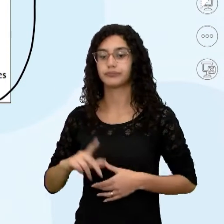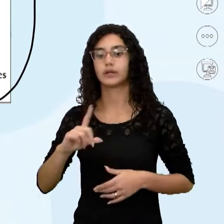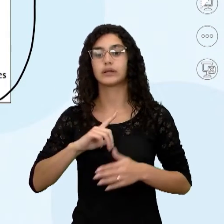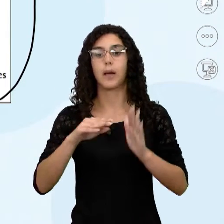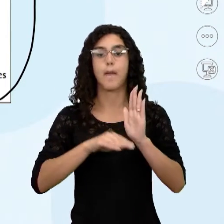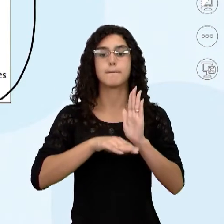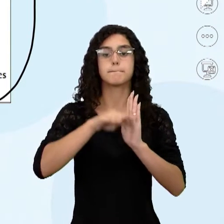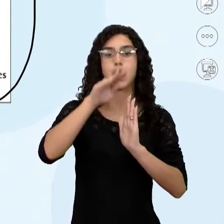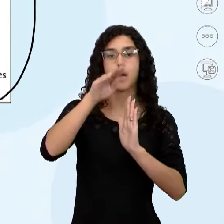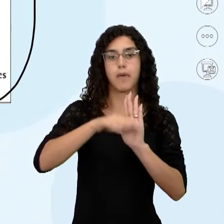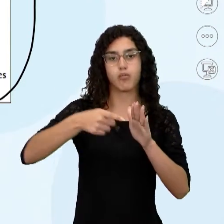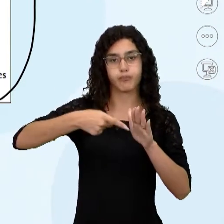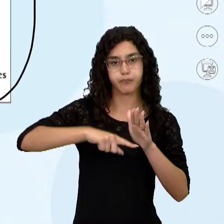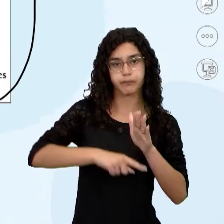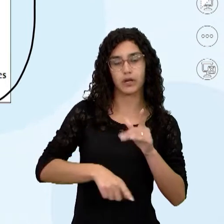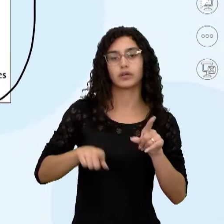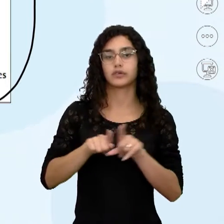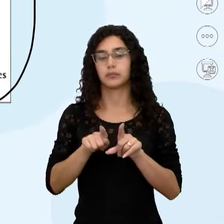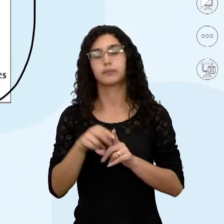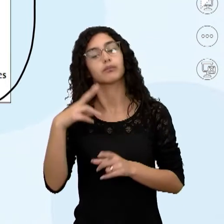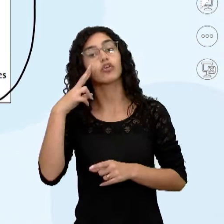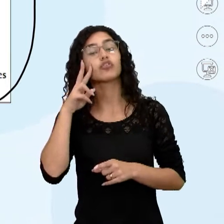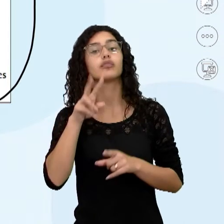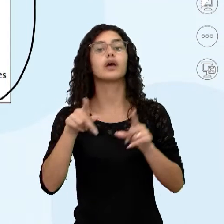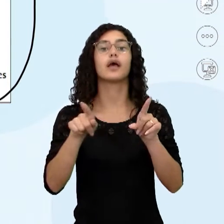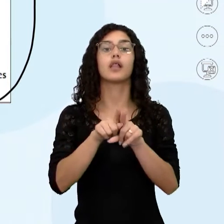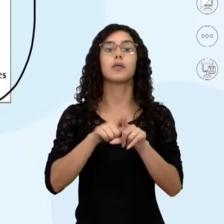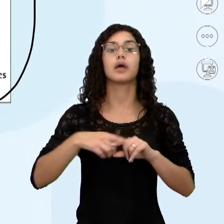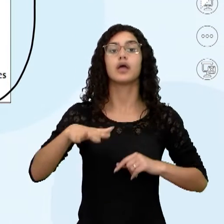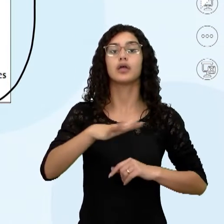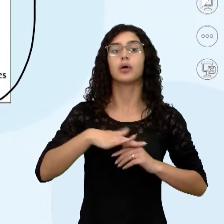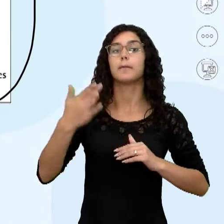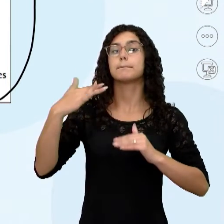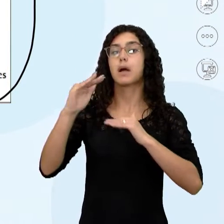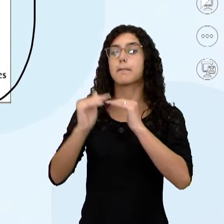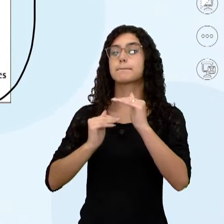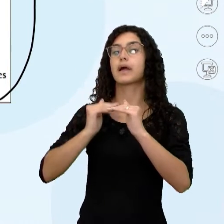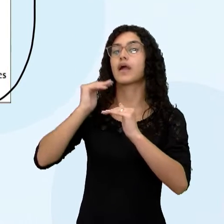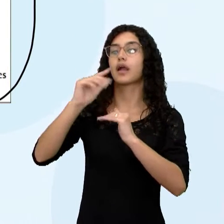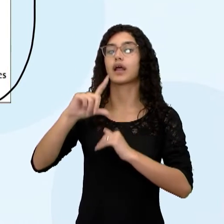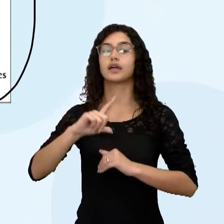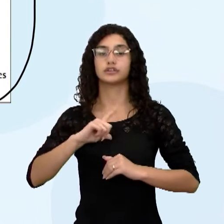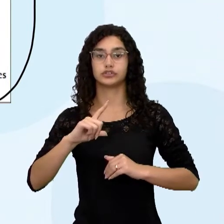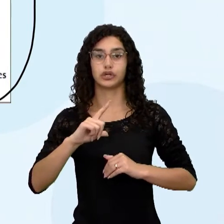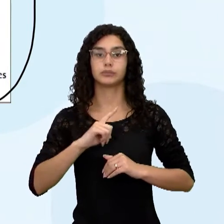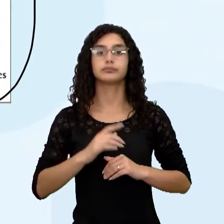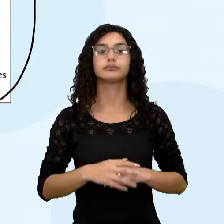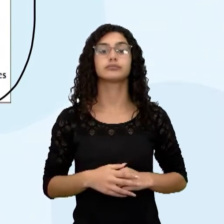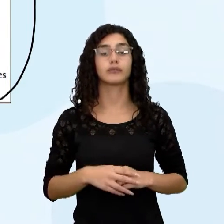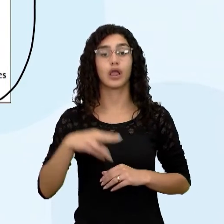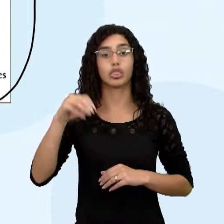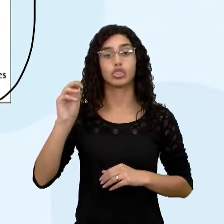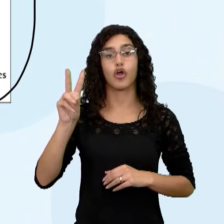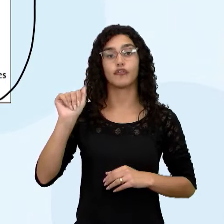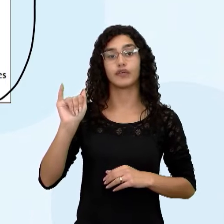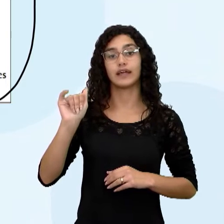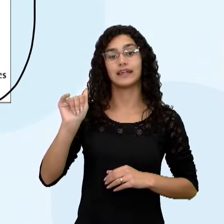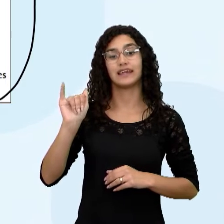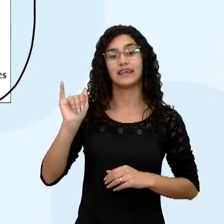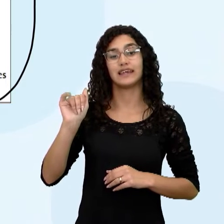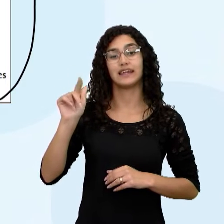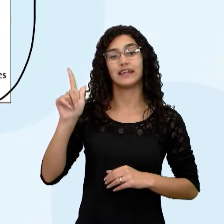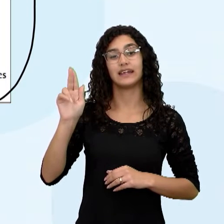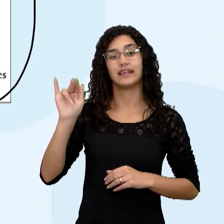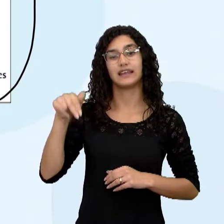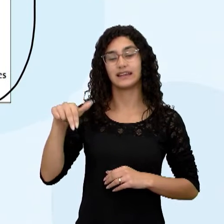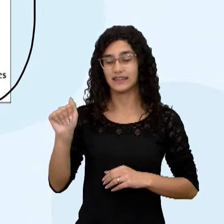as altitudes e as profundidades. A gente vai ver aí regiões mais elevadas, né, na região da Papua Nova Guiné, né, como também tem